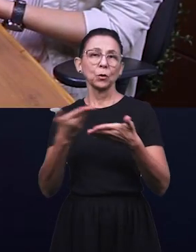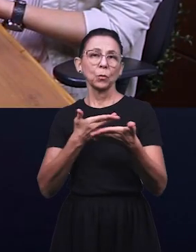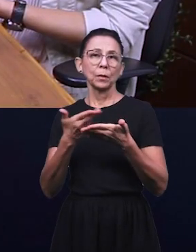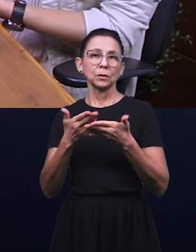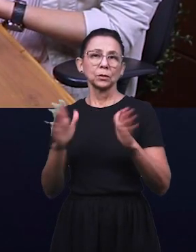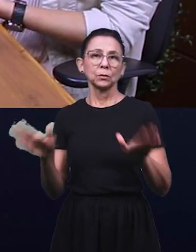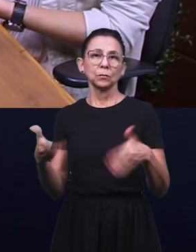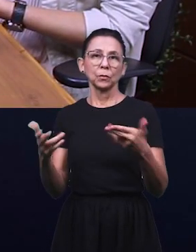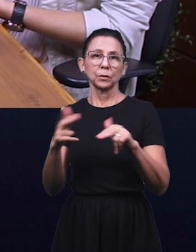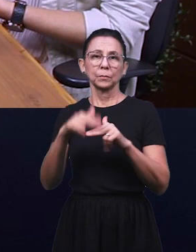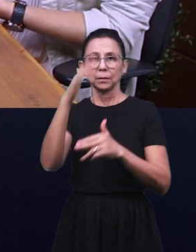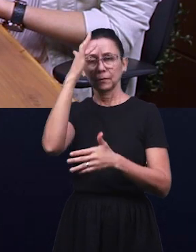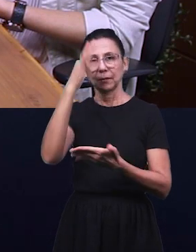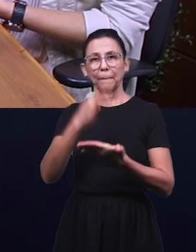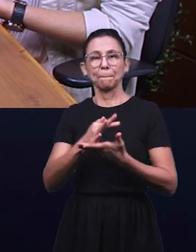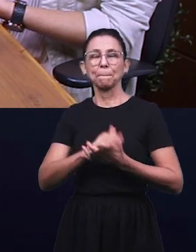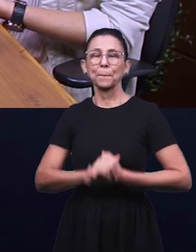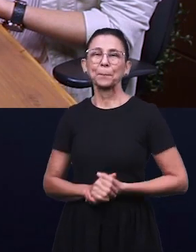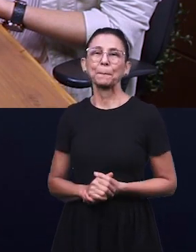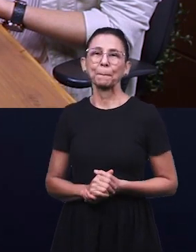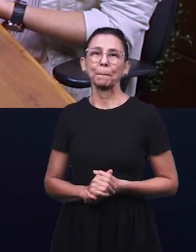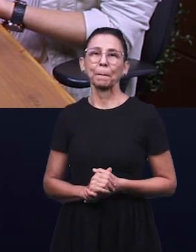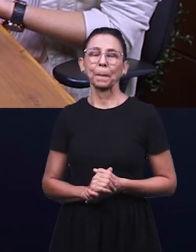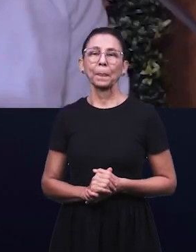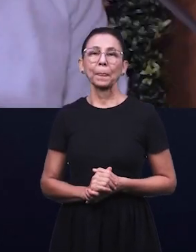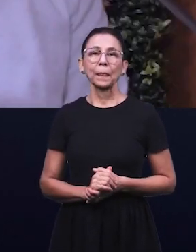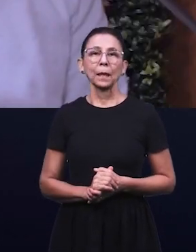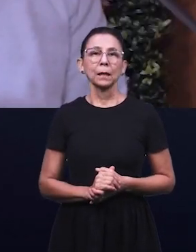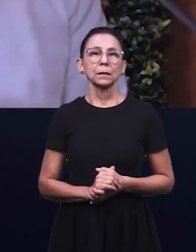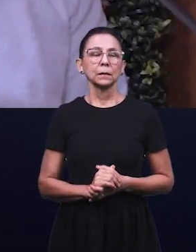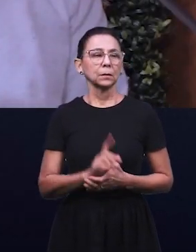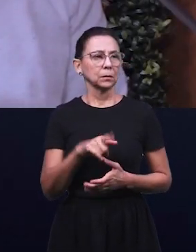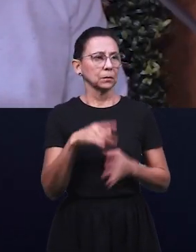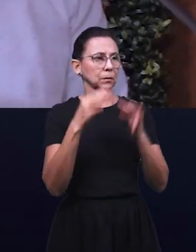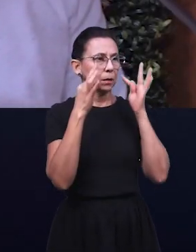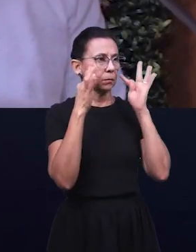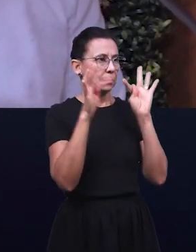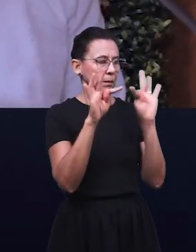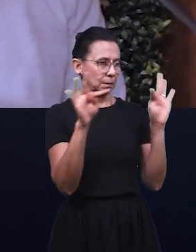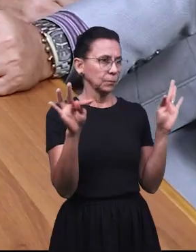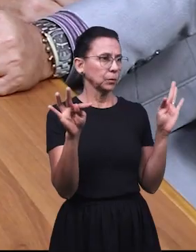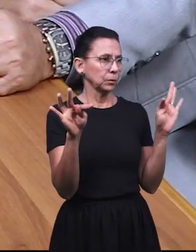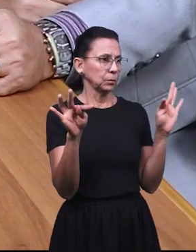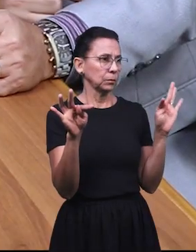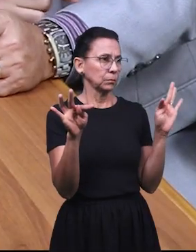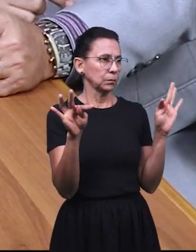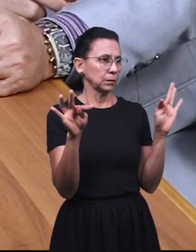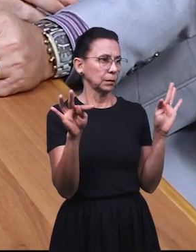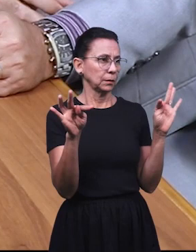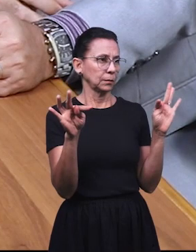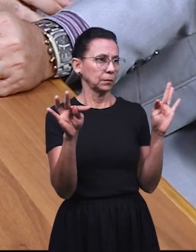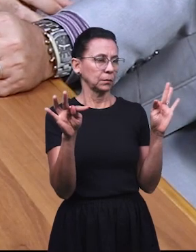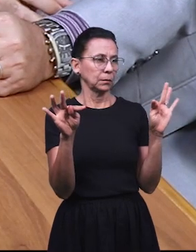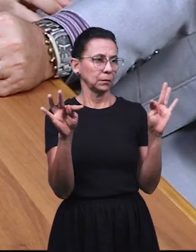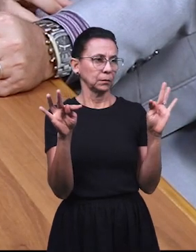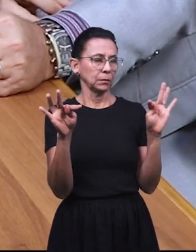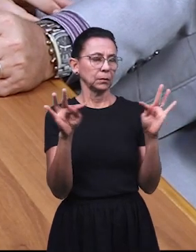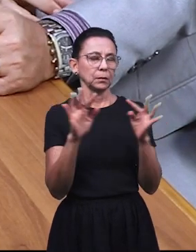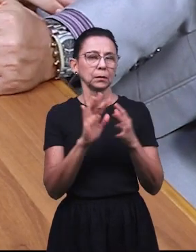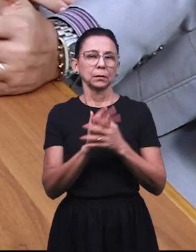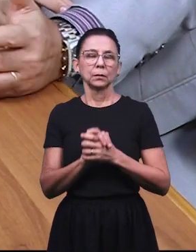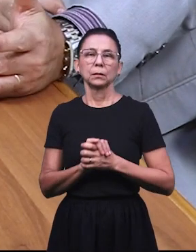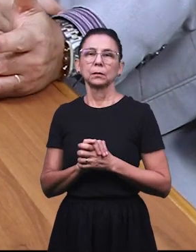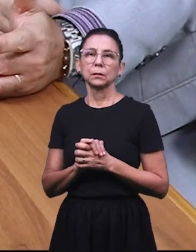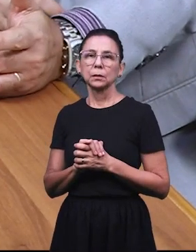começa a conversar falando sobre a experiência e no final ele compartilha a experiência no Movidos pela Fé. Então, na verdade, é